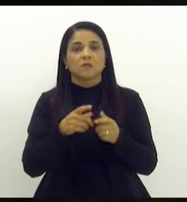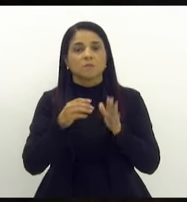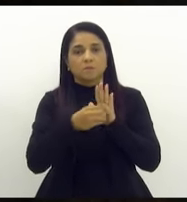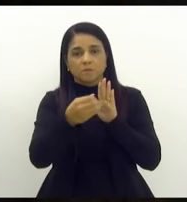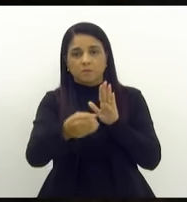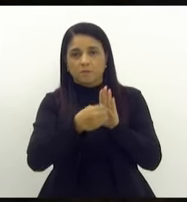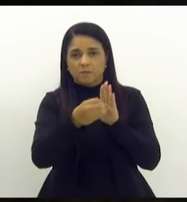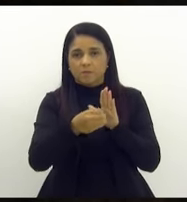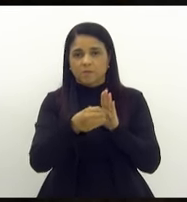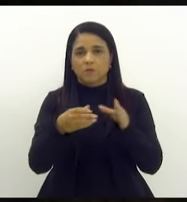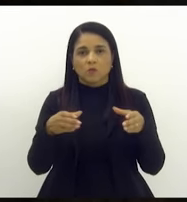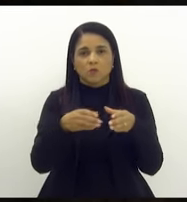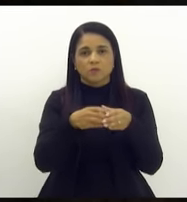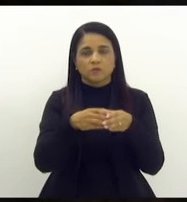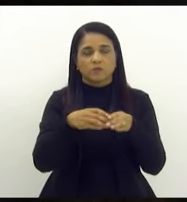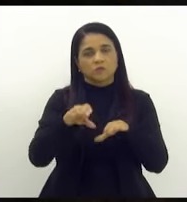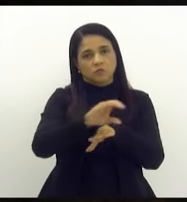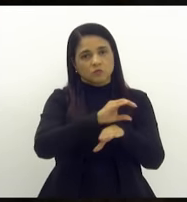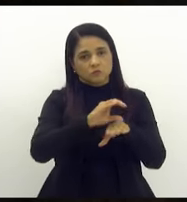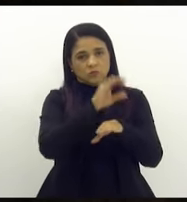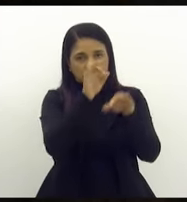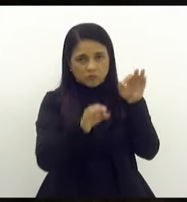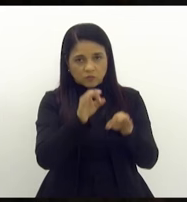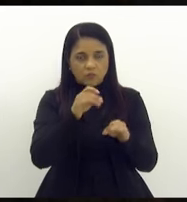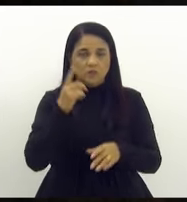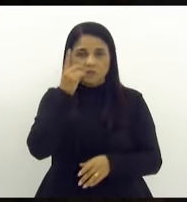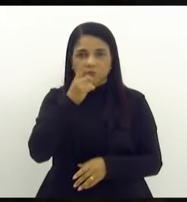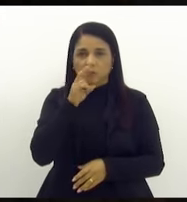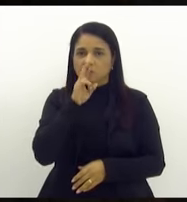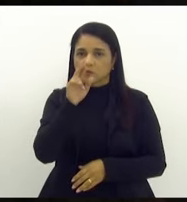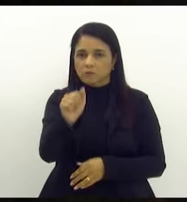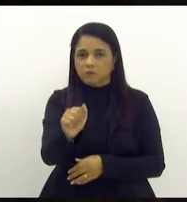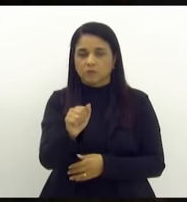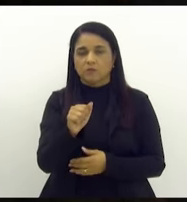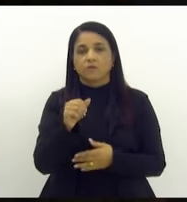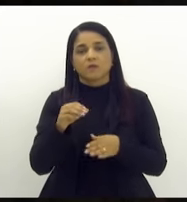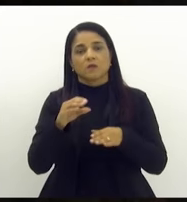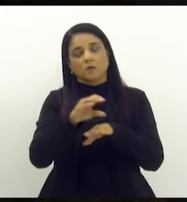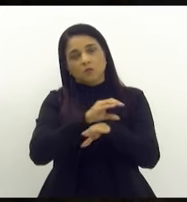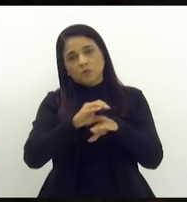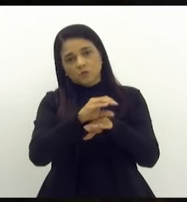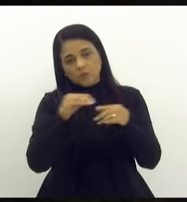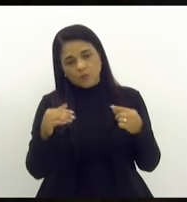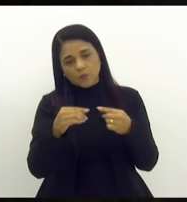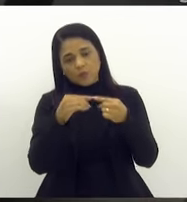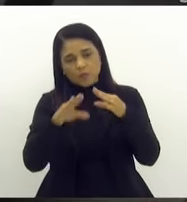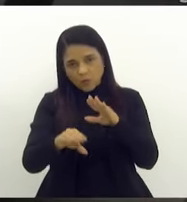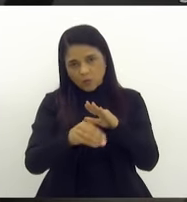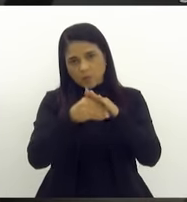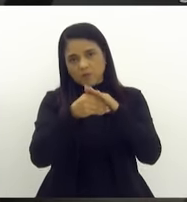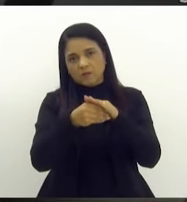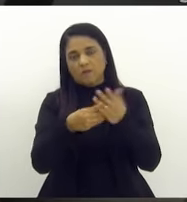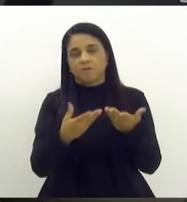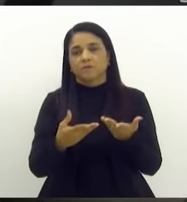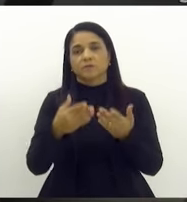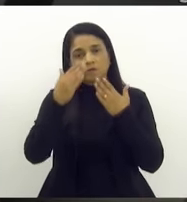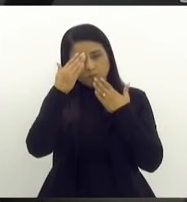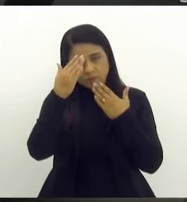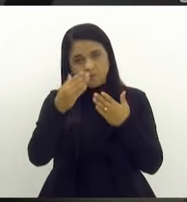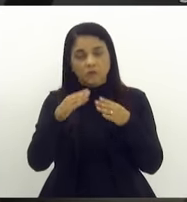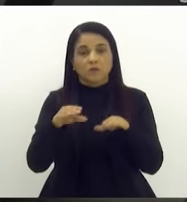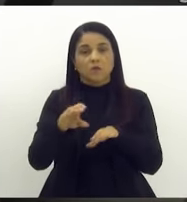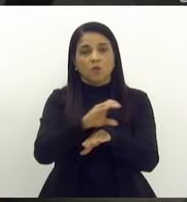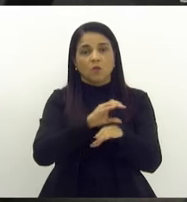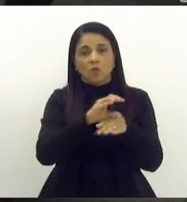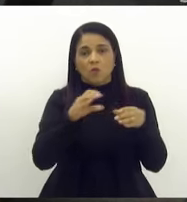emitir parecer pela comissão de constituição e justiça Deputado Rodrigo am pela constitucionalidade com emendas Presidente muito obrigadoa